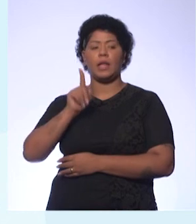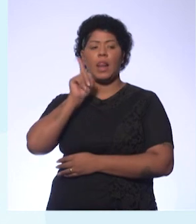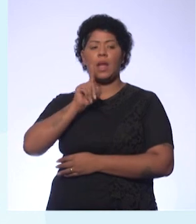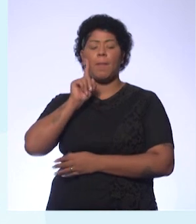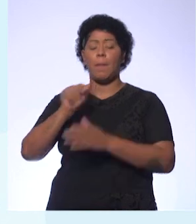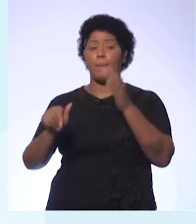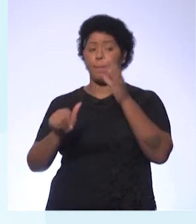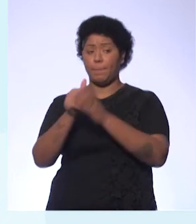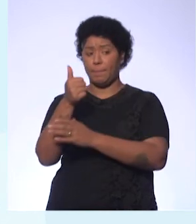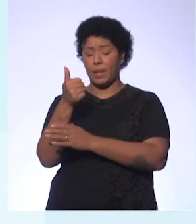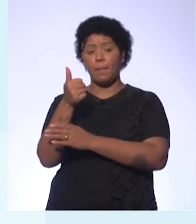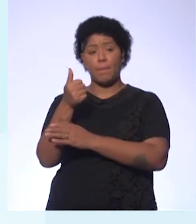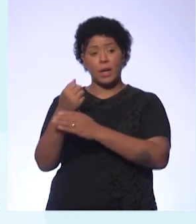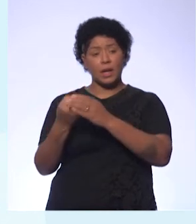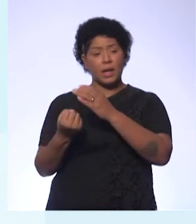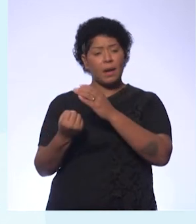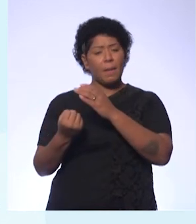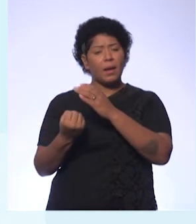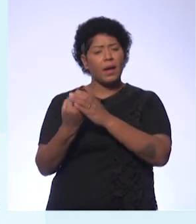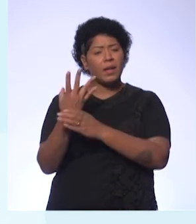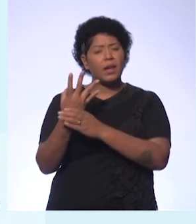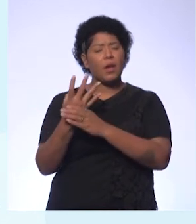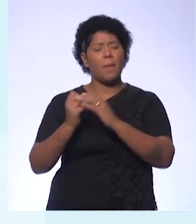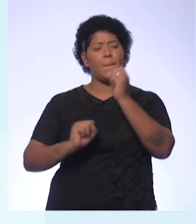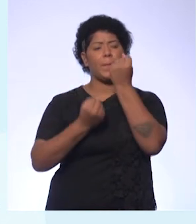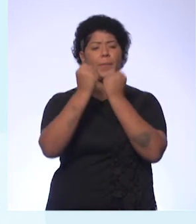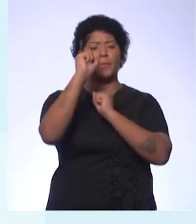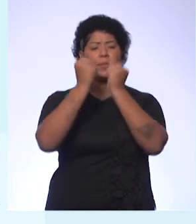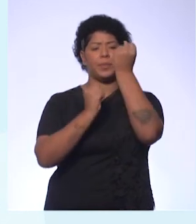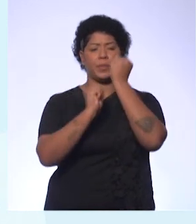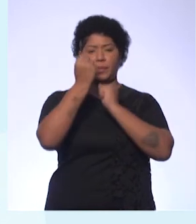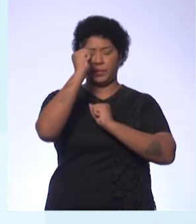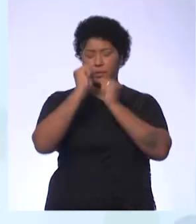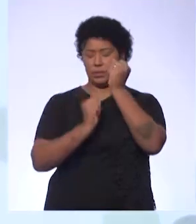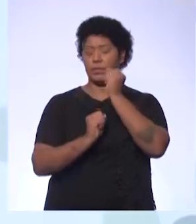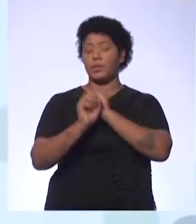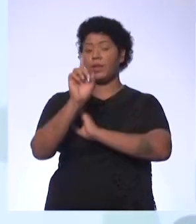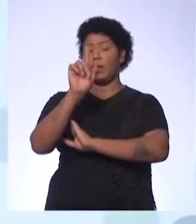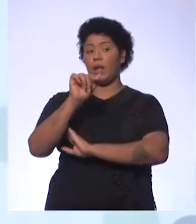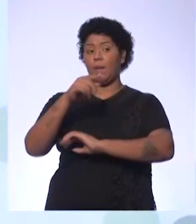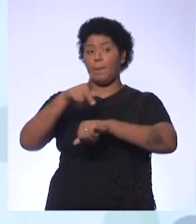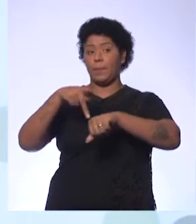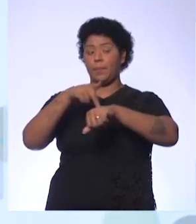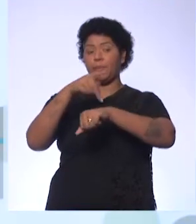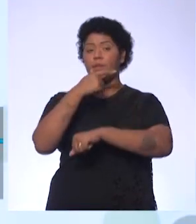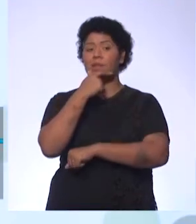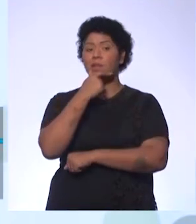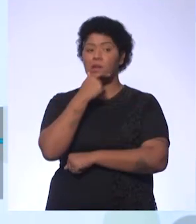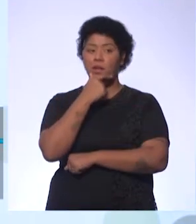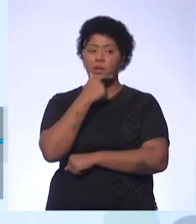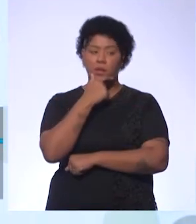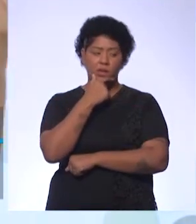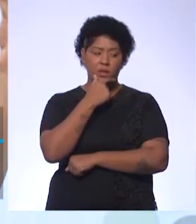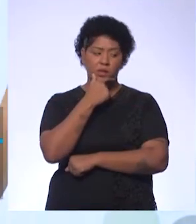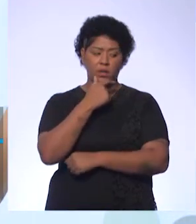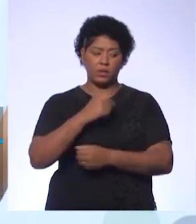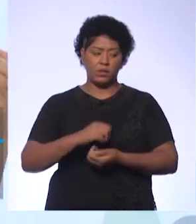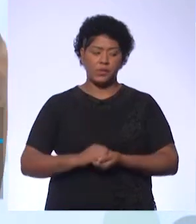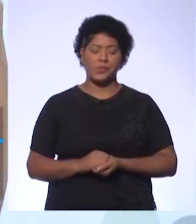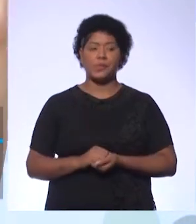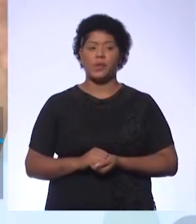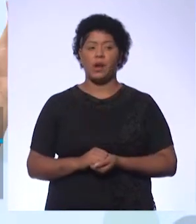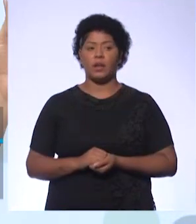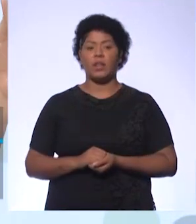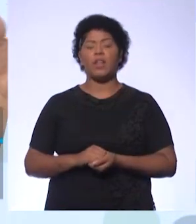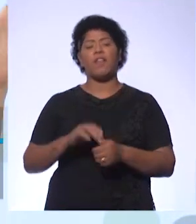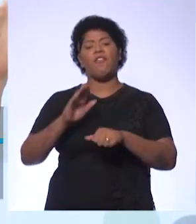primeiras máquinas de manufatura. A Inglaterra, ela se destaca muito pela indústria têxtil. Então, vocês se lembram daqueles cercamentos que